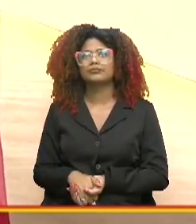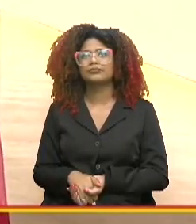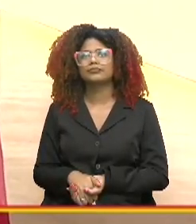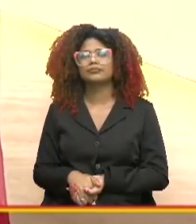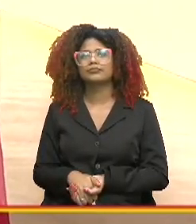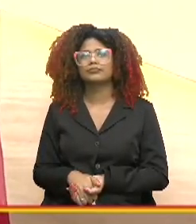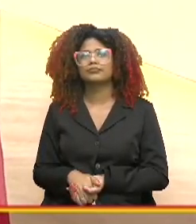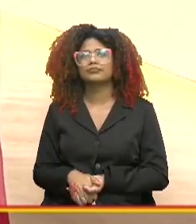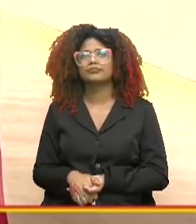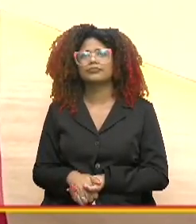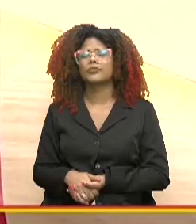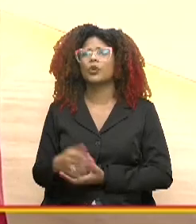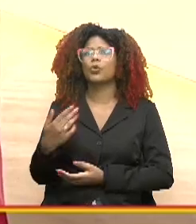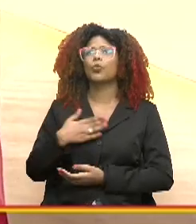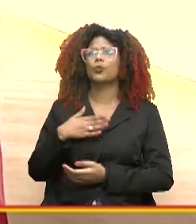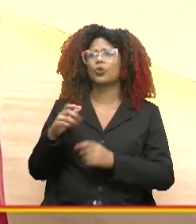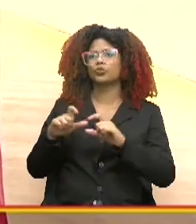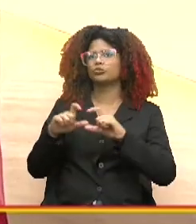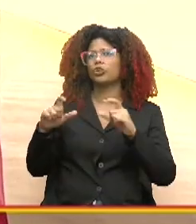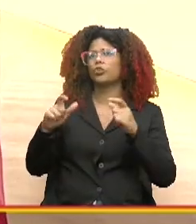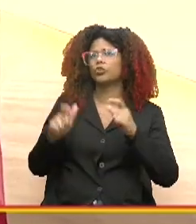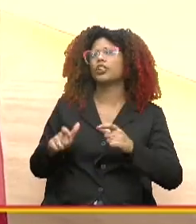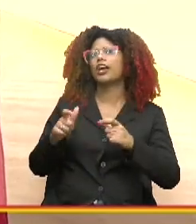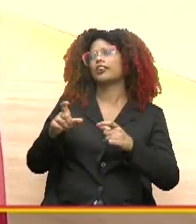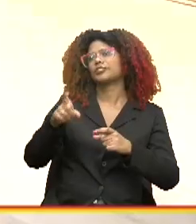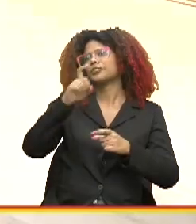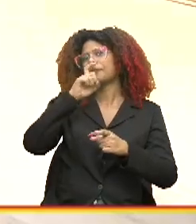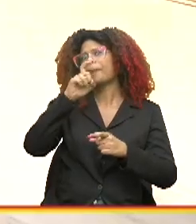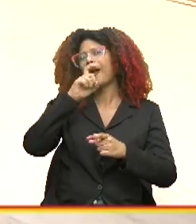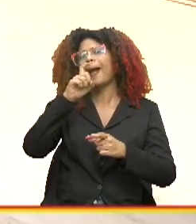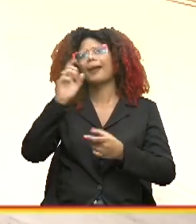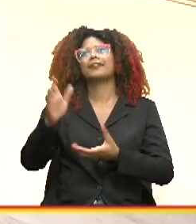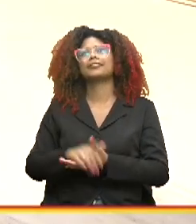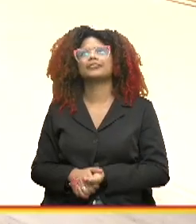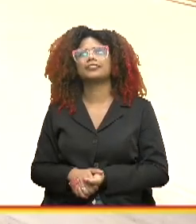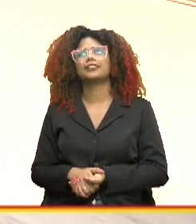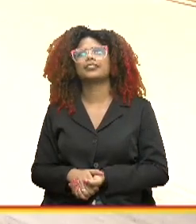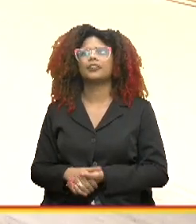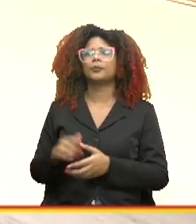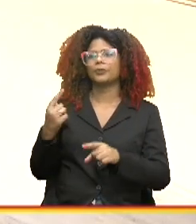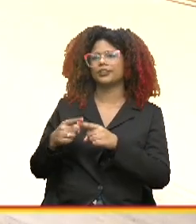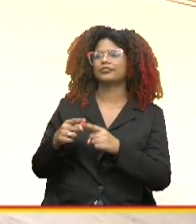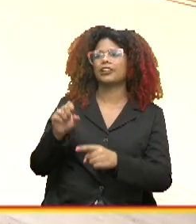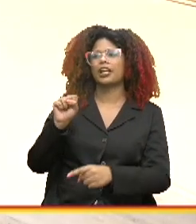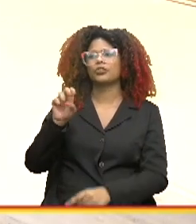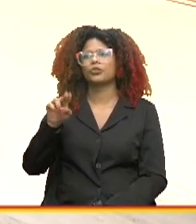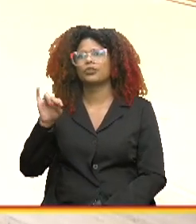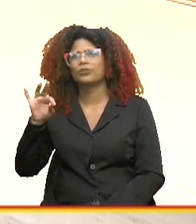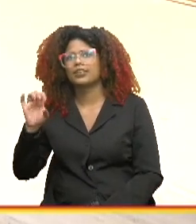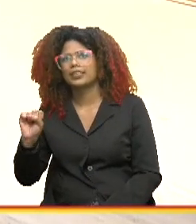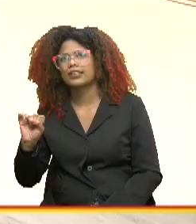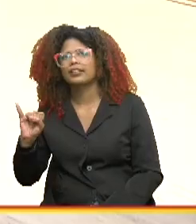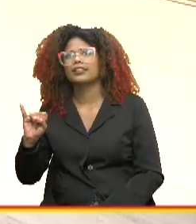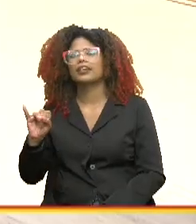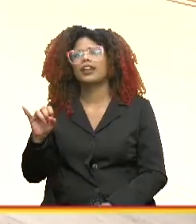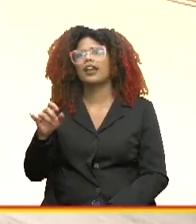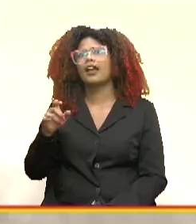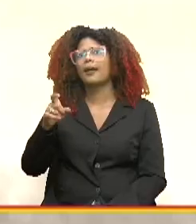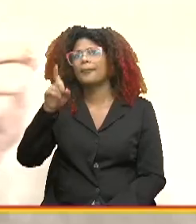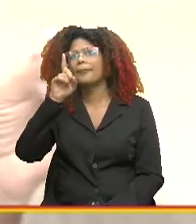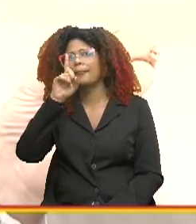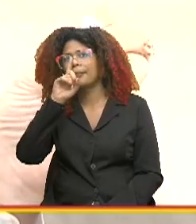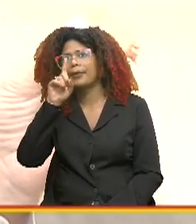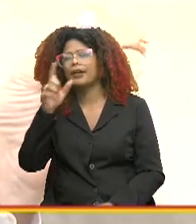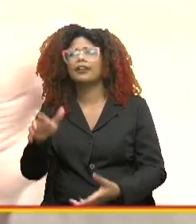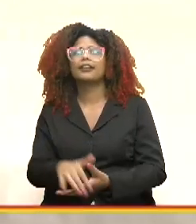estou né no lugar que seria do pai né então ficou E aí que a gente vê ai tu bota o teu nome